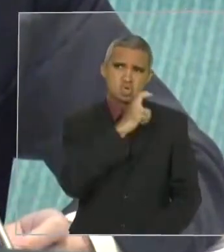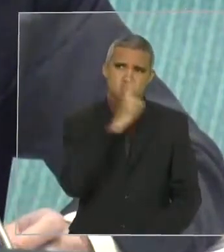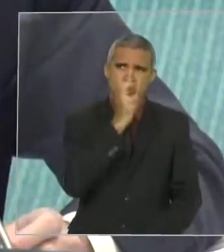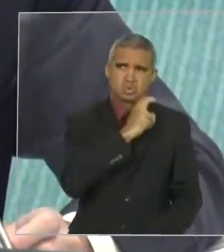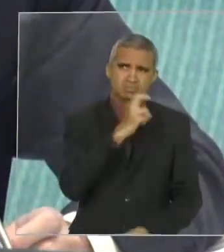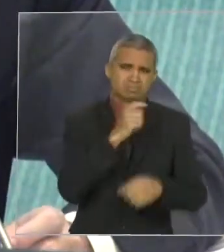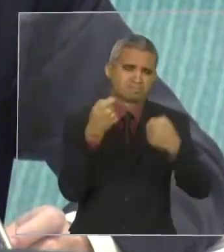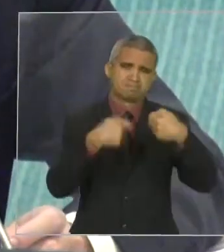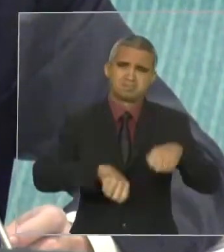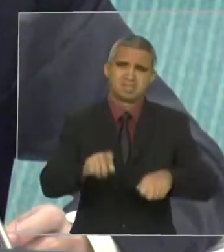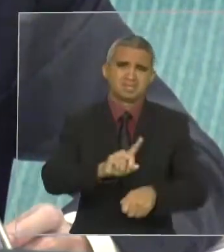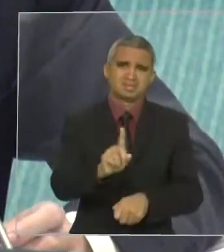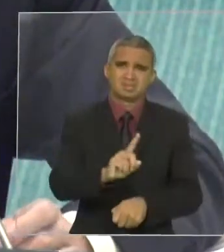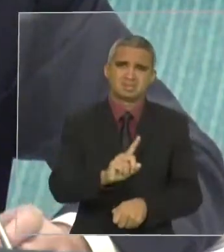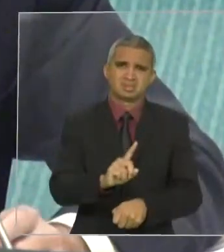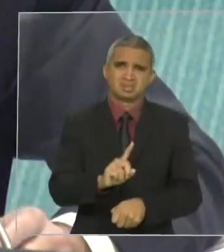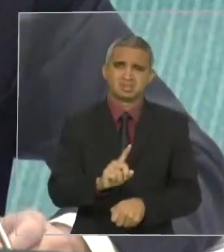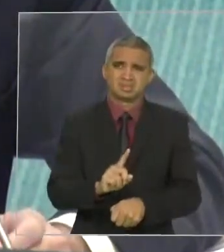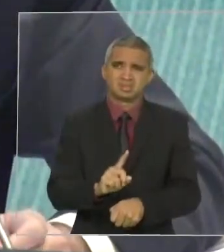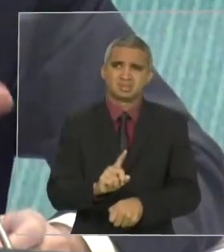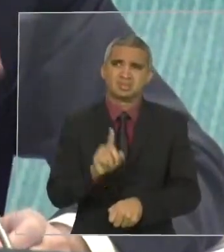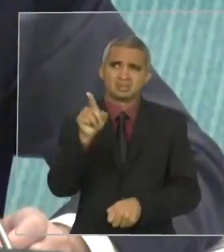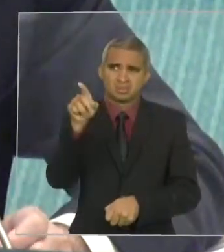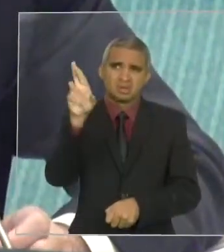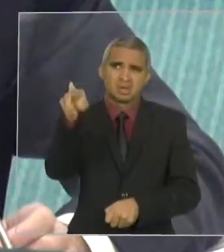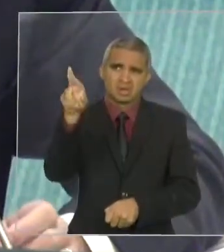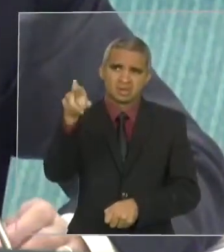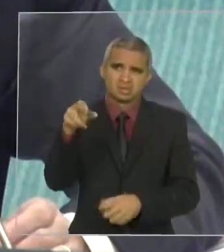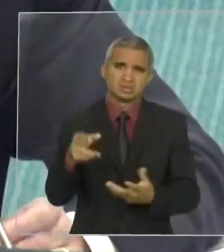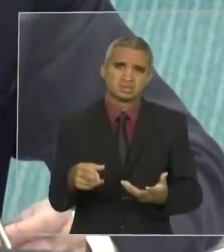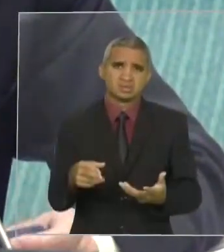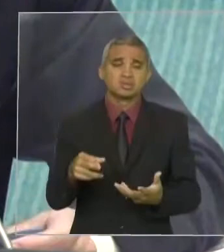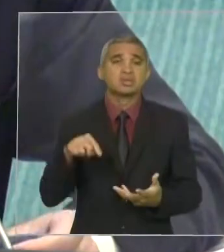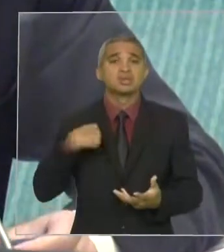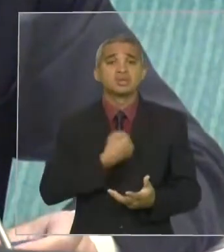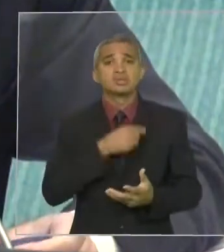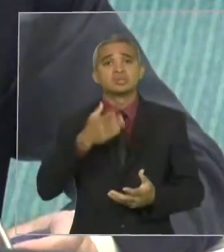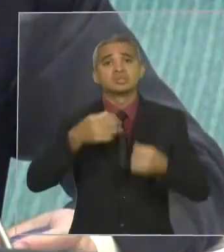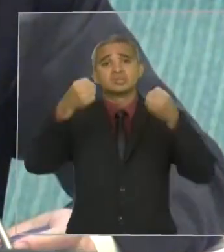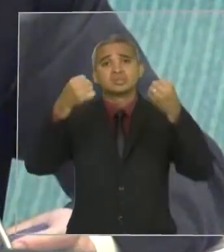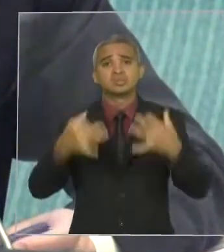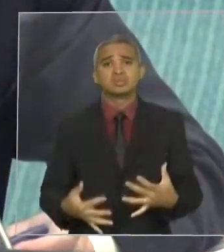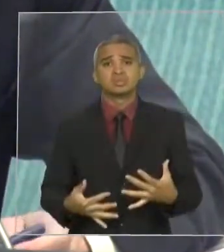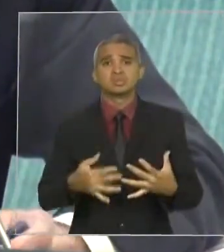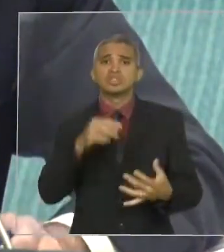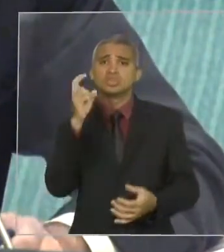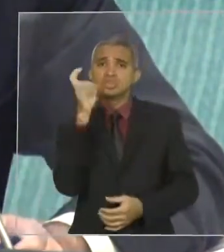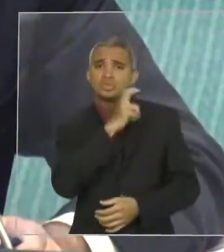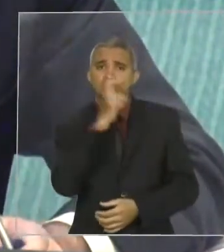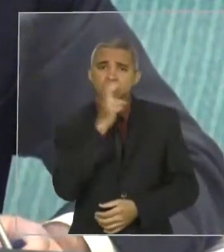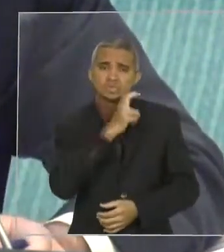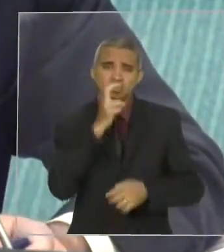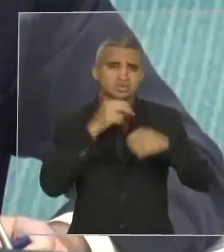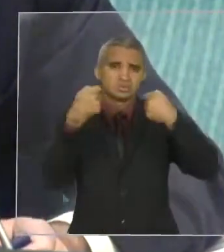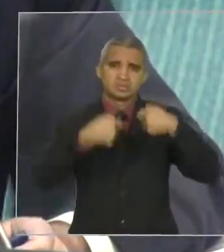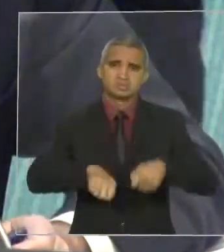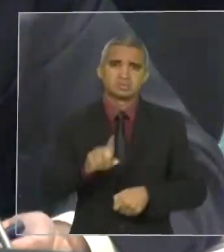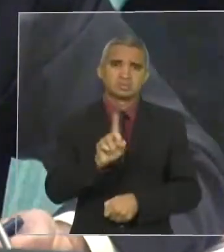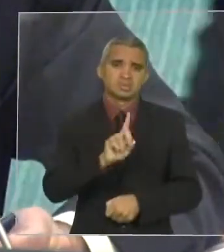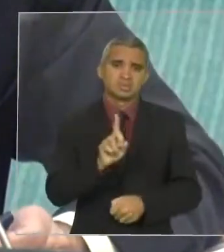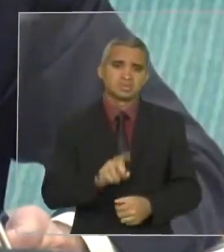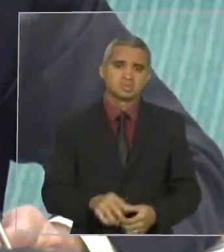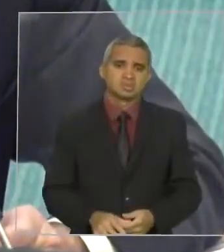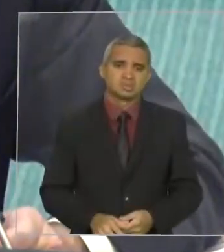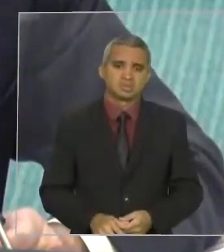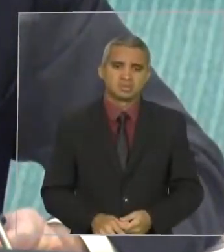razão, e você tem colocado muito bem essa questão dessa tramitação de urgência, porque enquanto